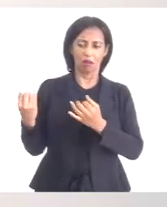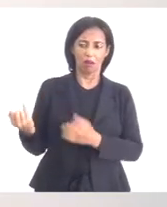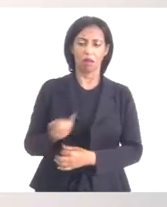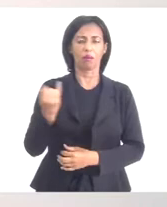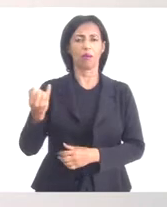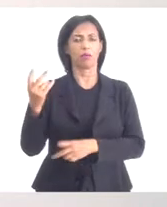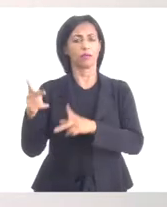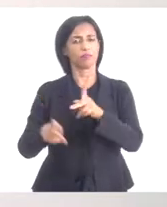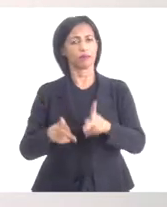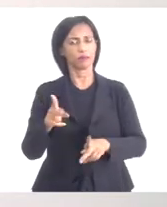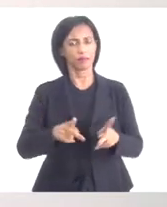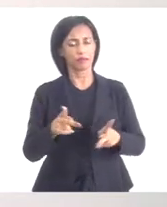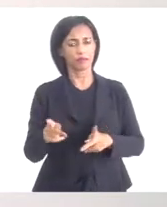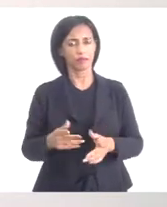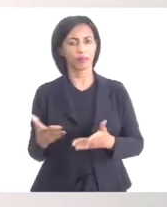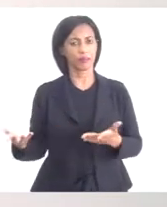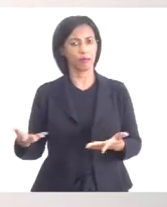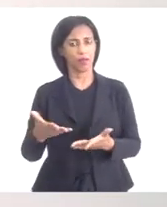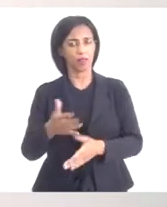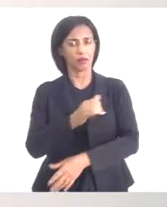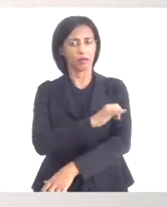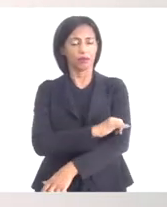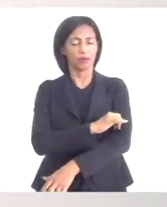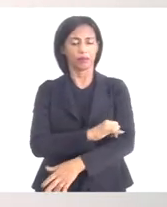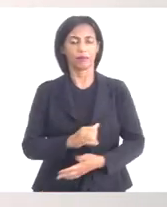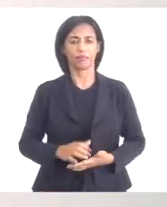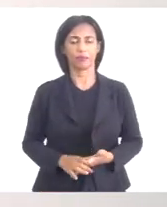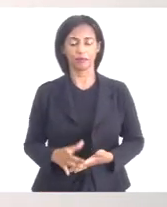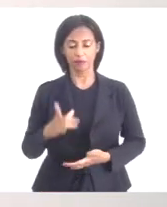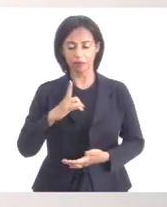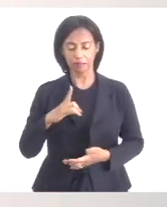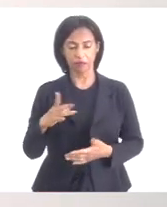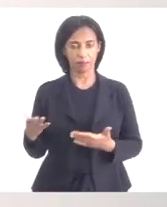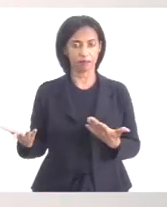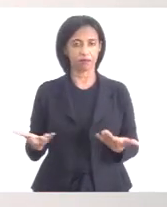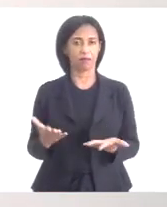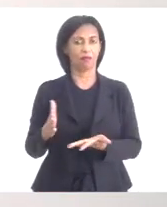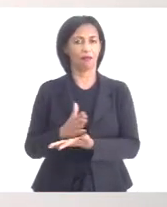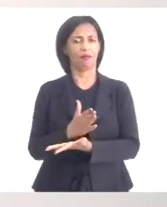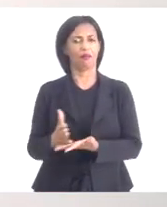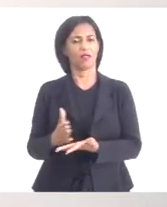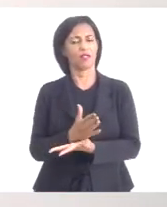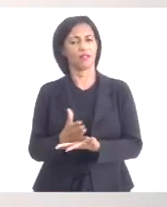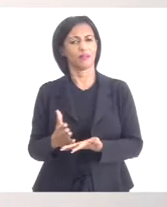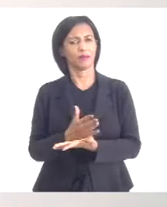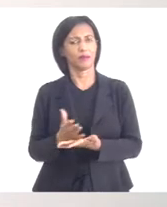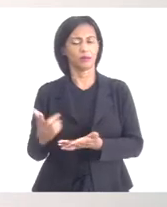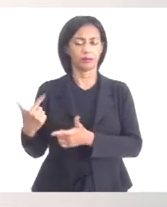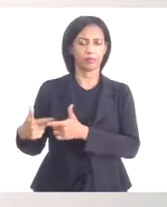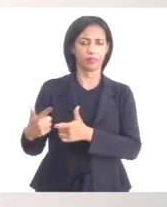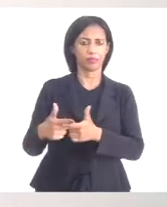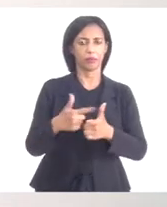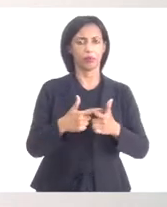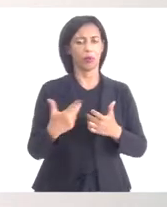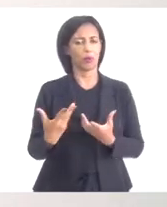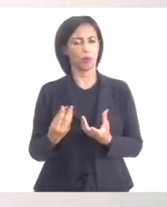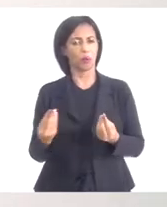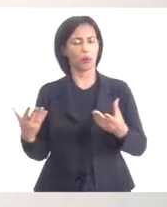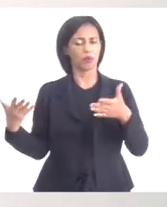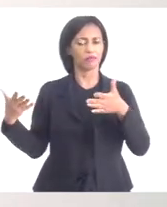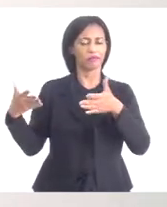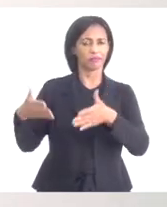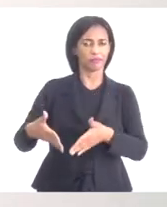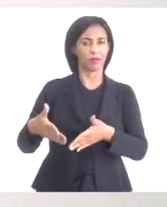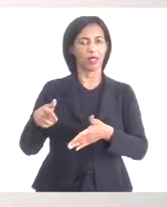para nossa população sendo que o Rio de Janeiro tem aí algumas uma situação muito